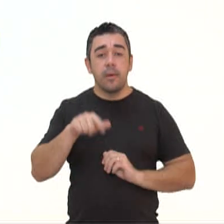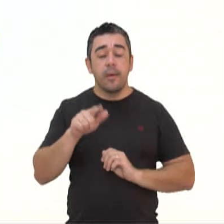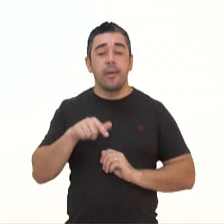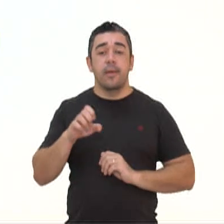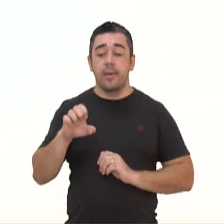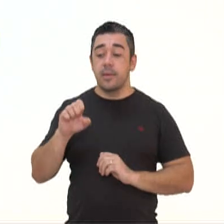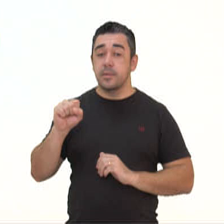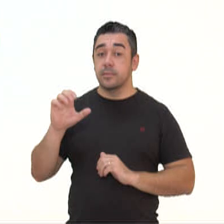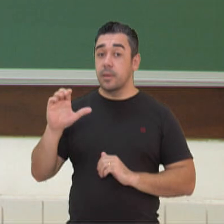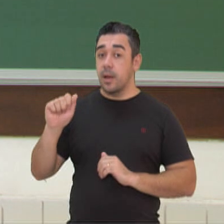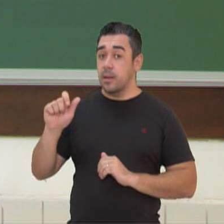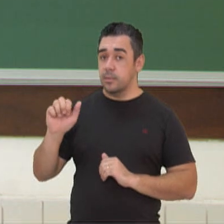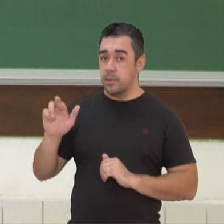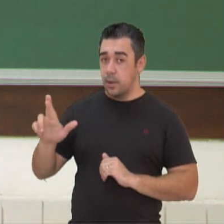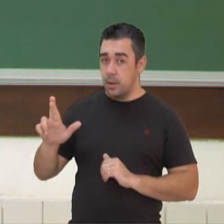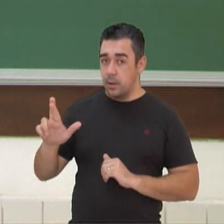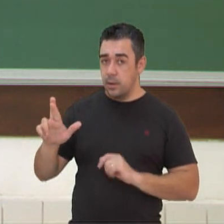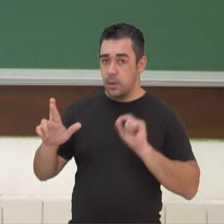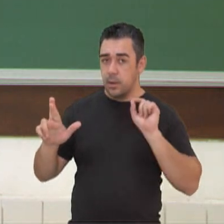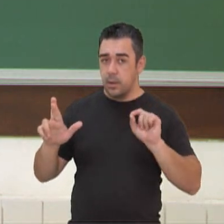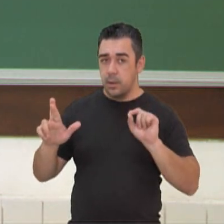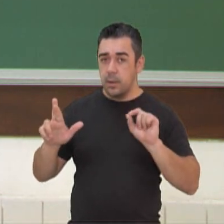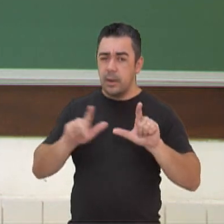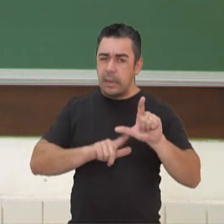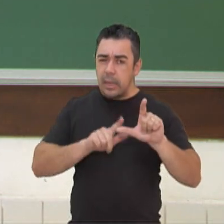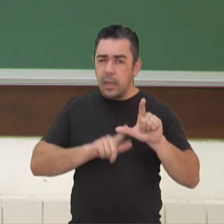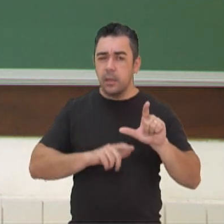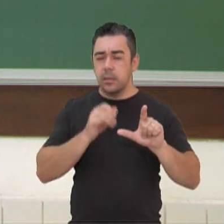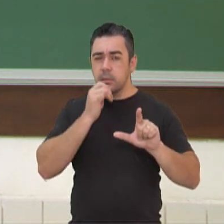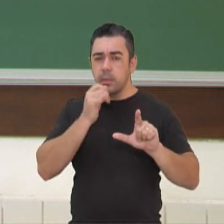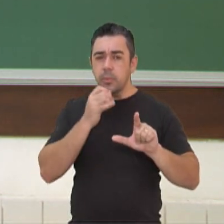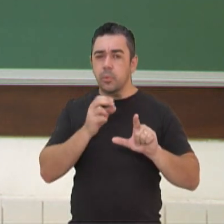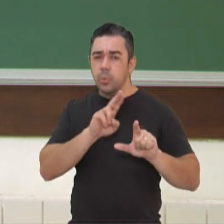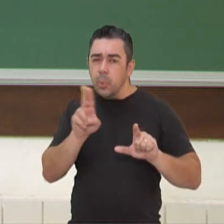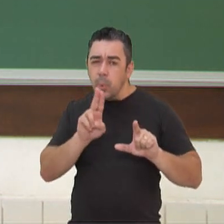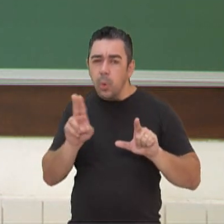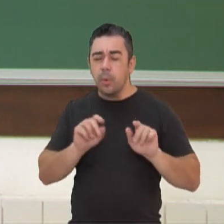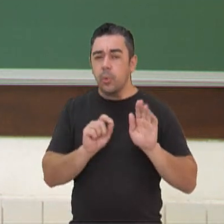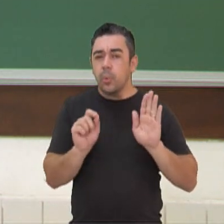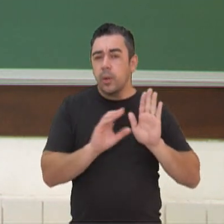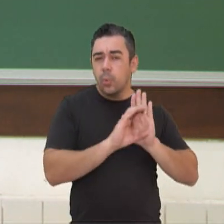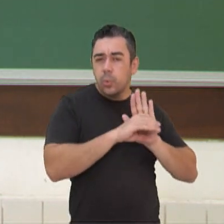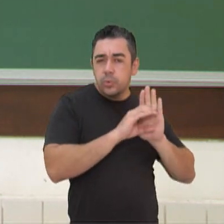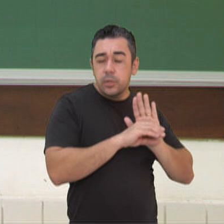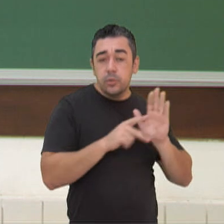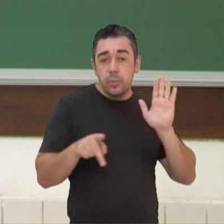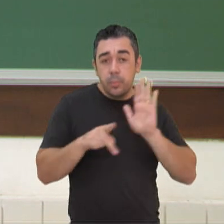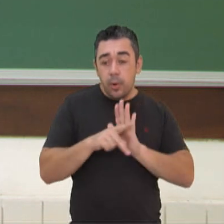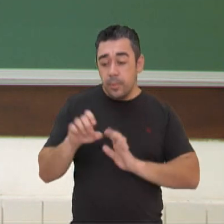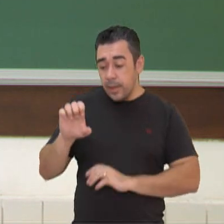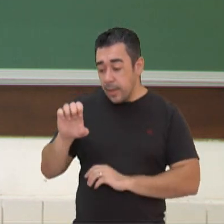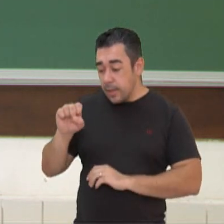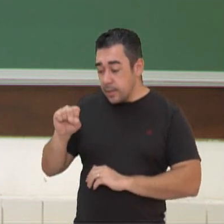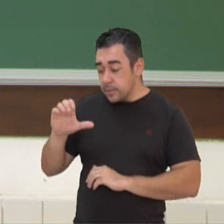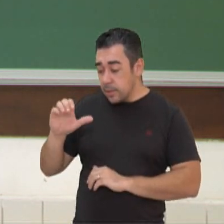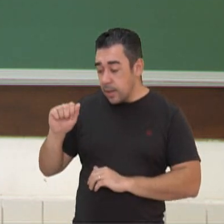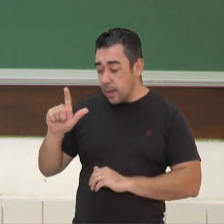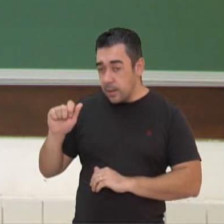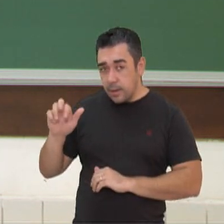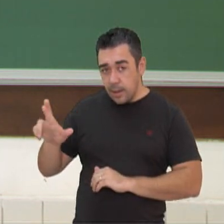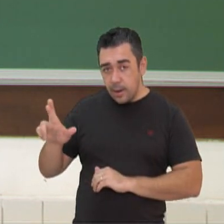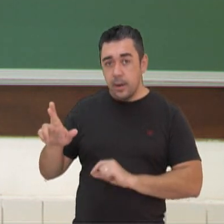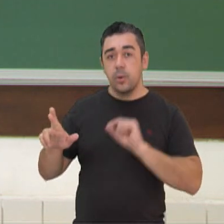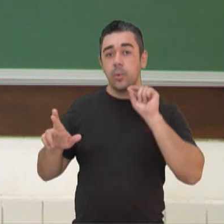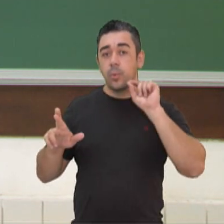escalares. Lembrando você, estou pegando bastante hoje nesse conceito físico aqui. Grandeza escalar é uma